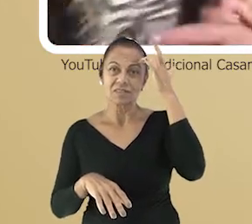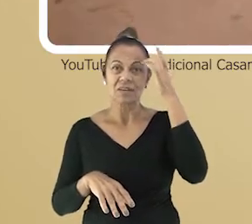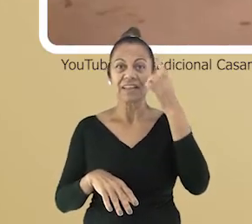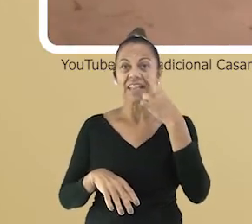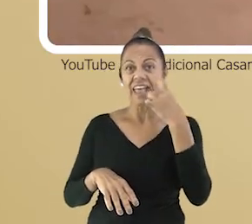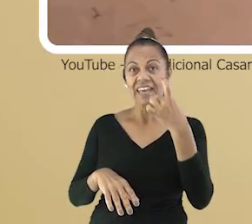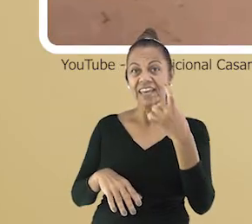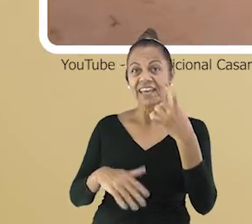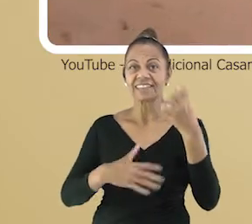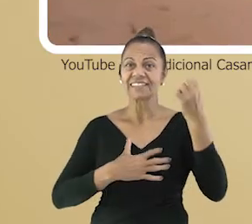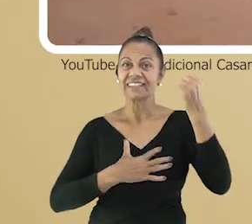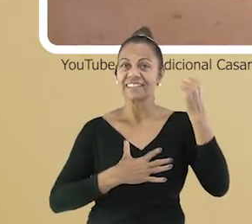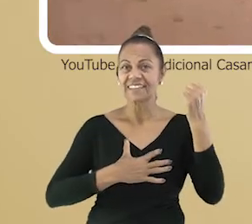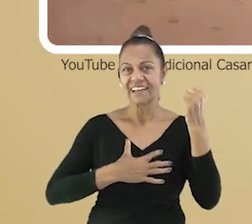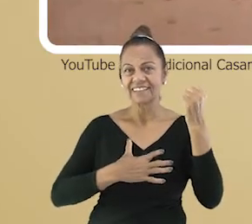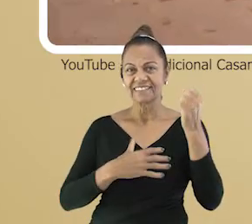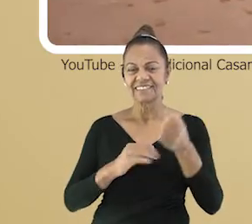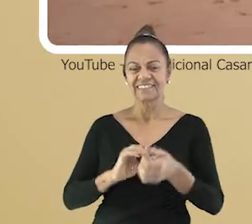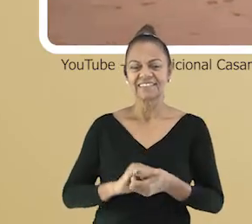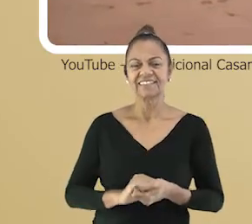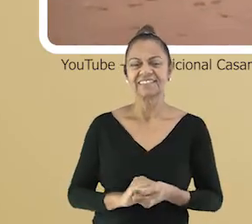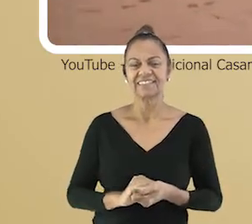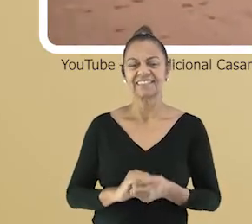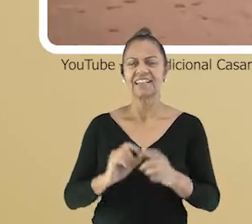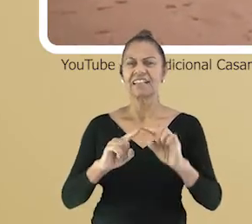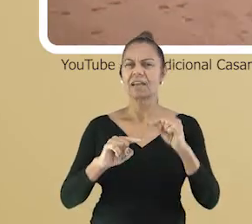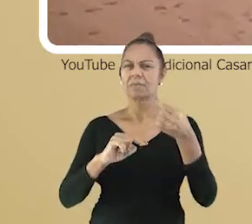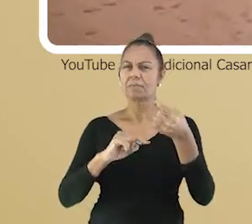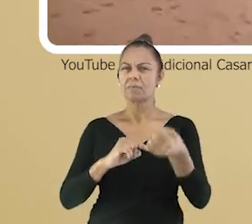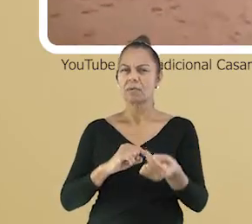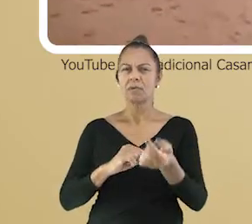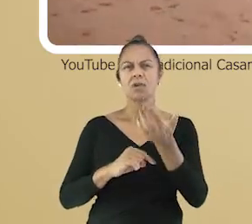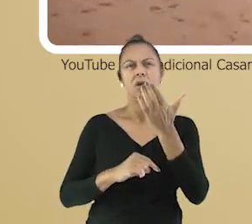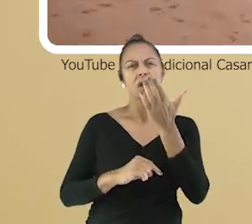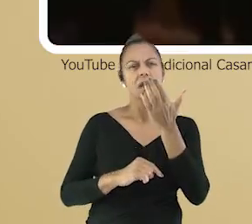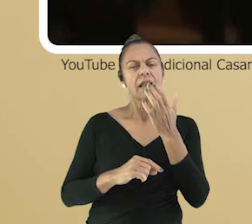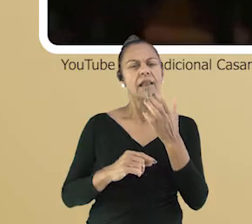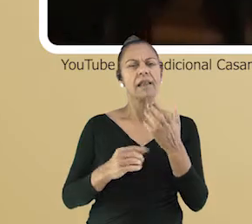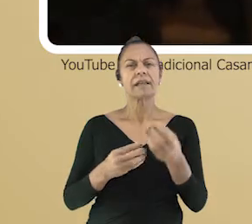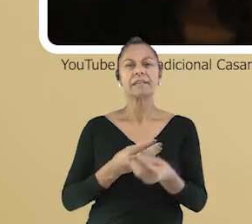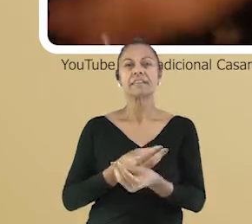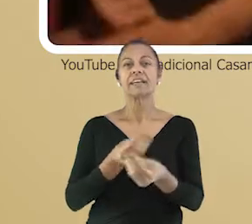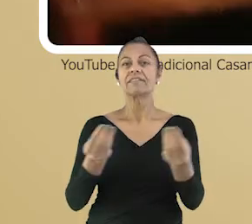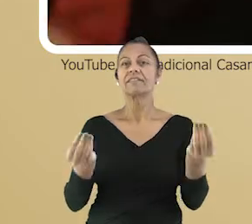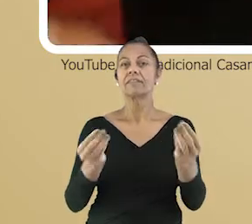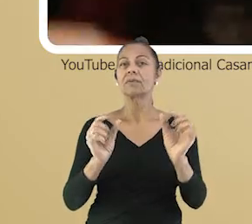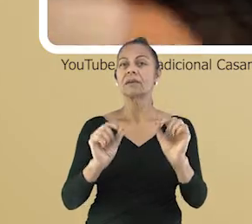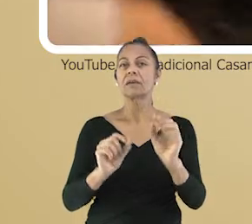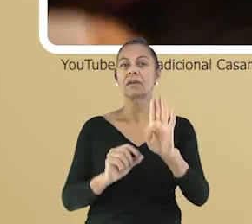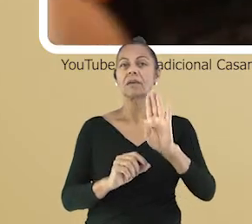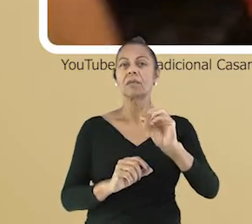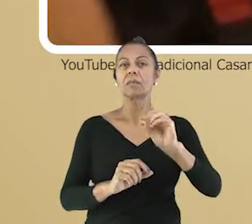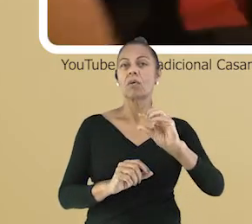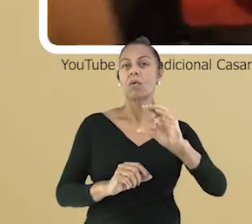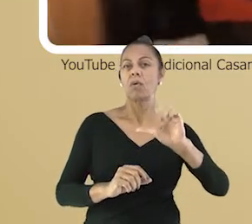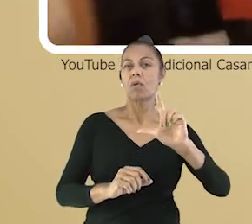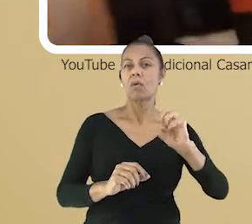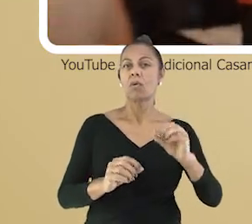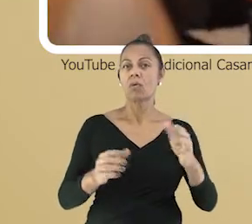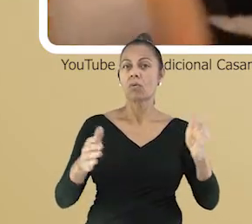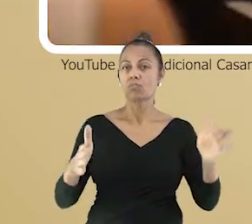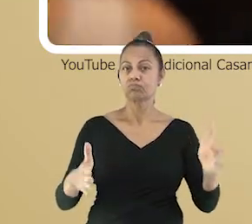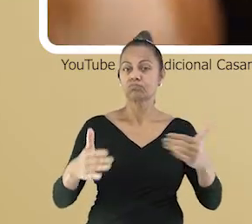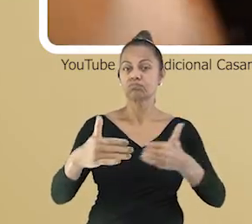copeiros e comandado pelo som da concertina. Essa dança pode durar até 3 horas, dependendo do número de